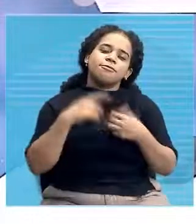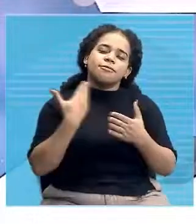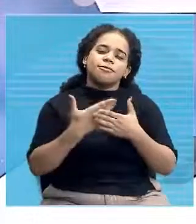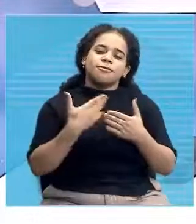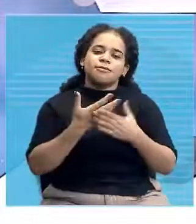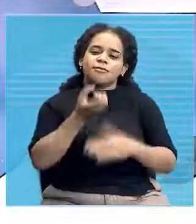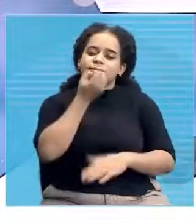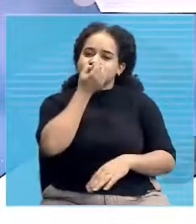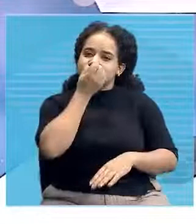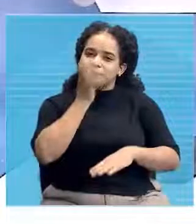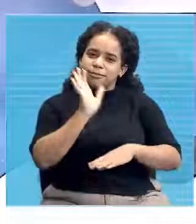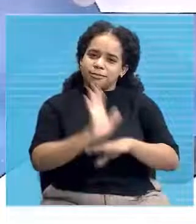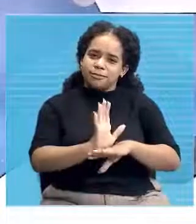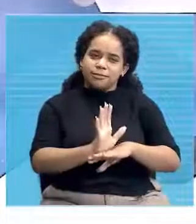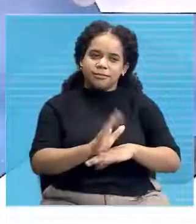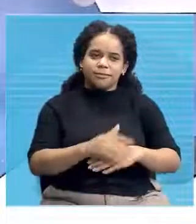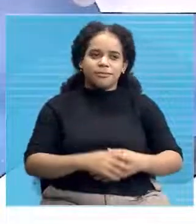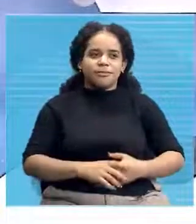Boa tarde,